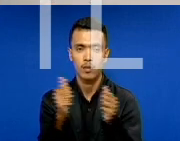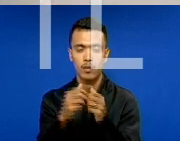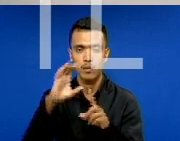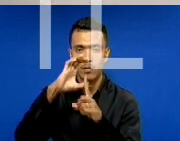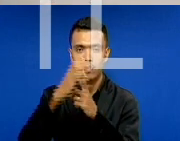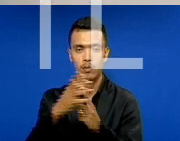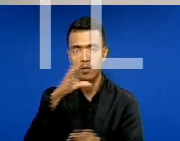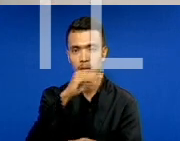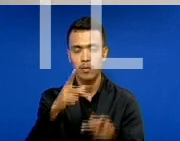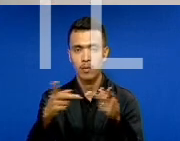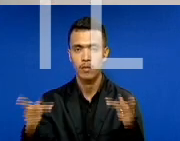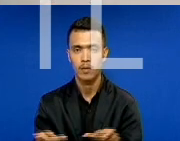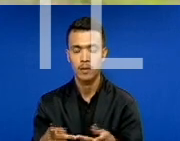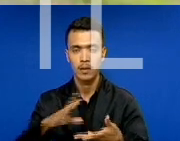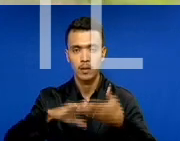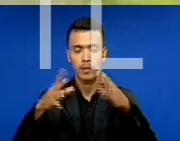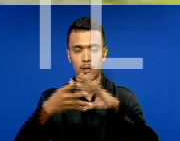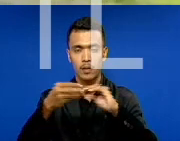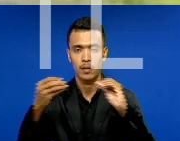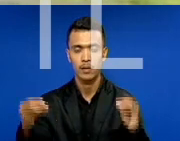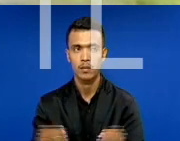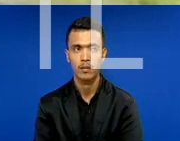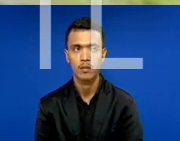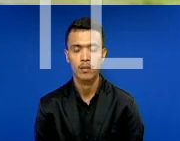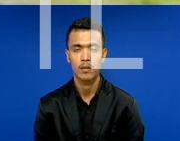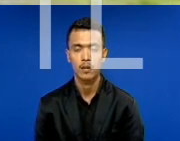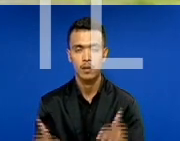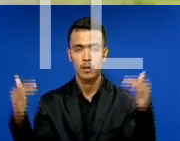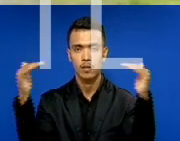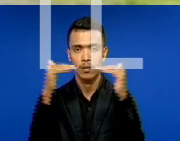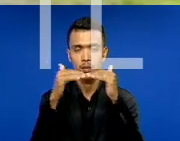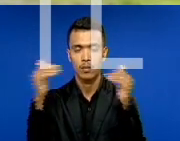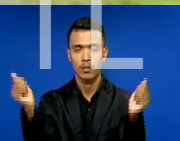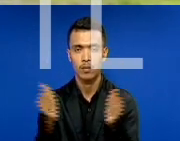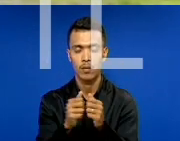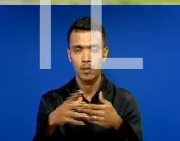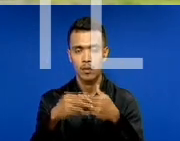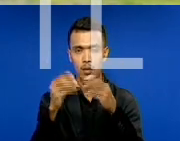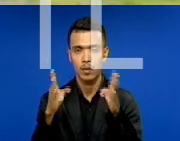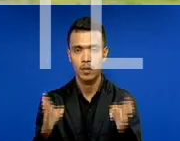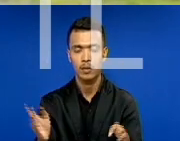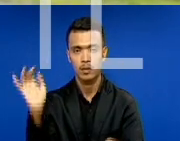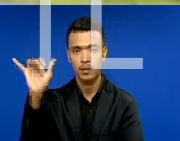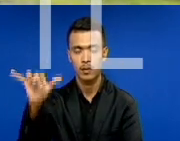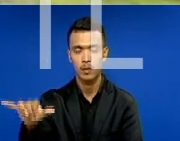no fatin histórico. Halo encontro ho liderança comunitária sira,